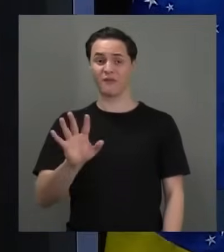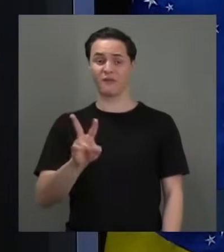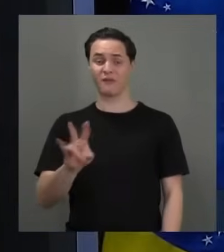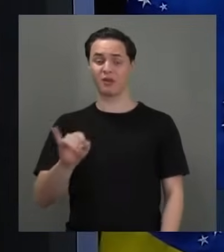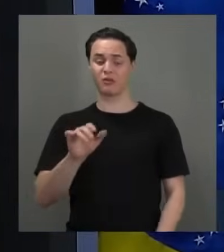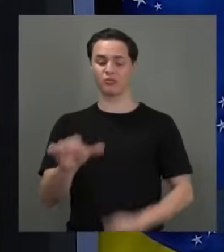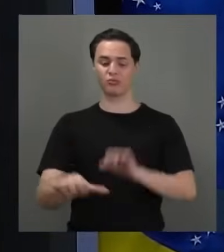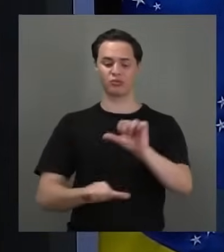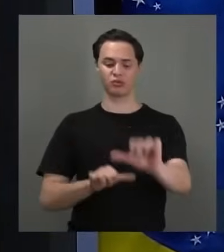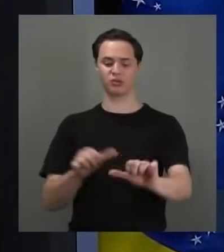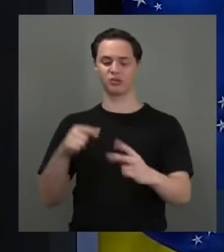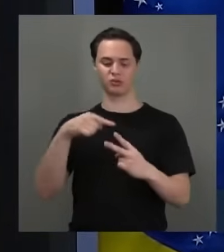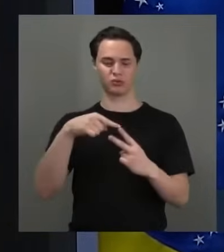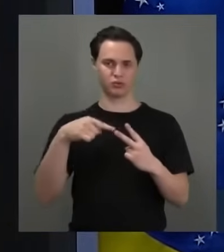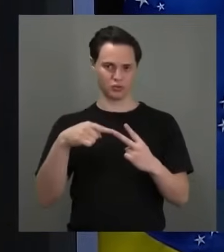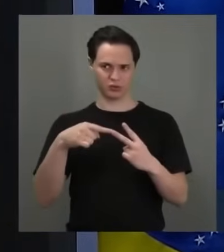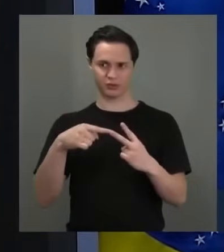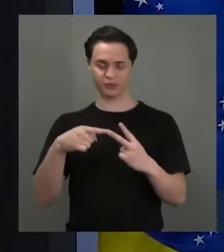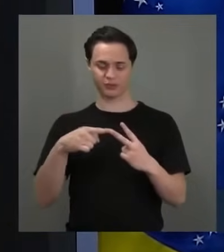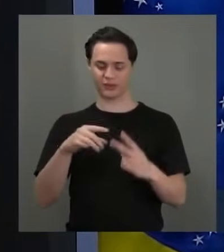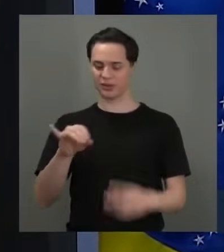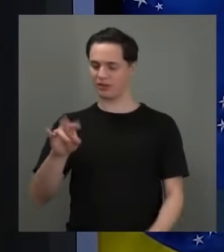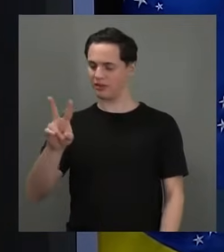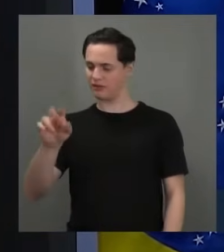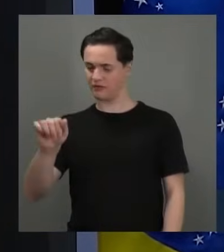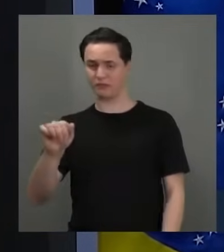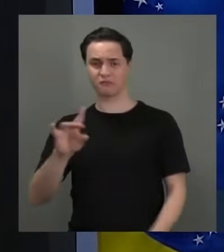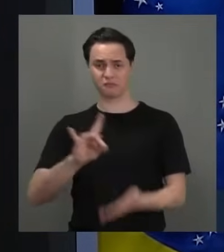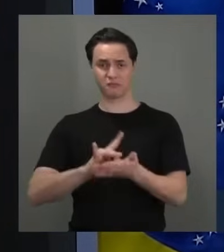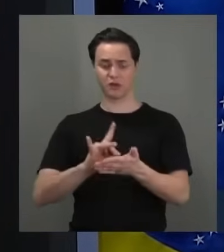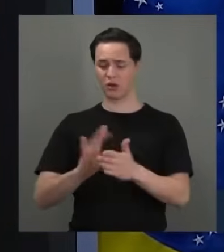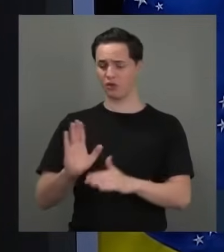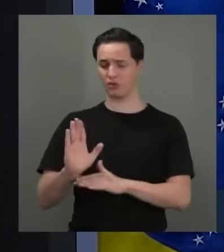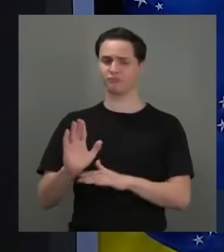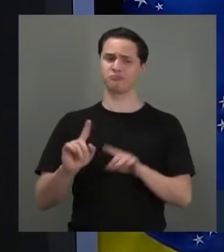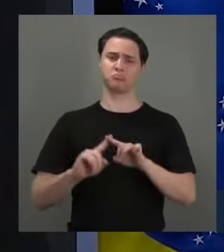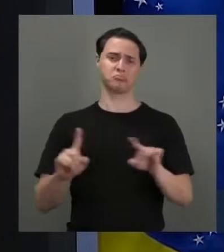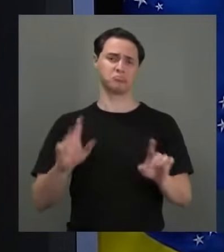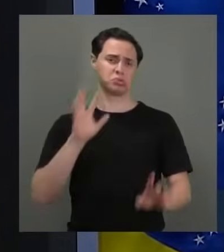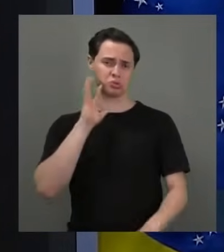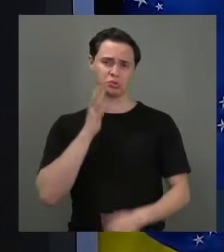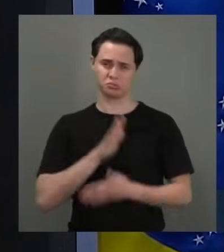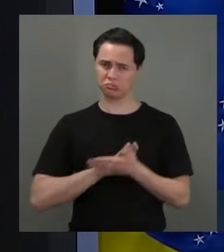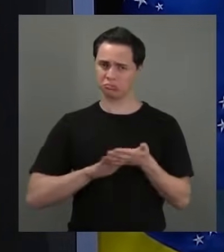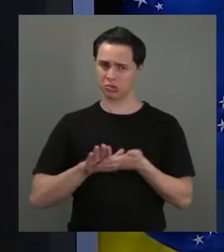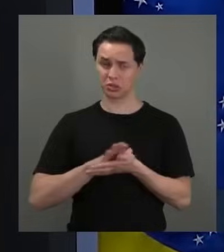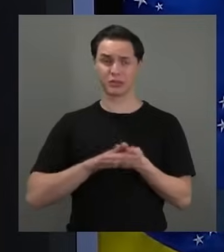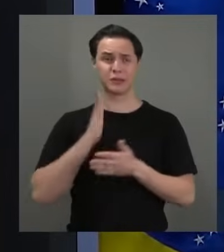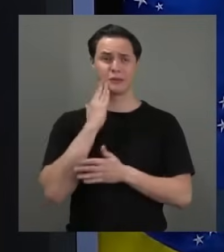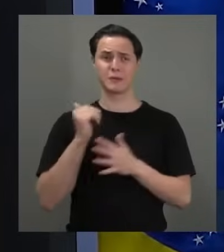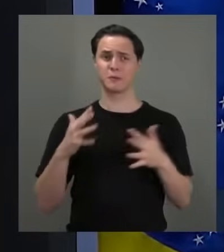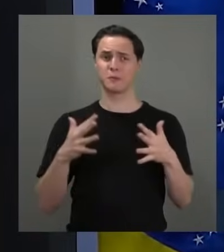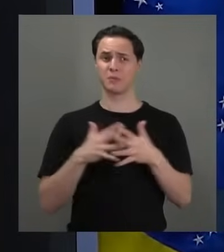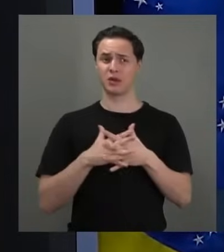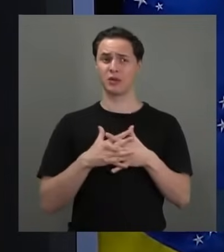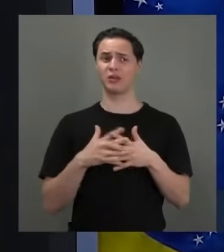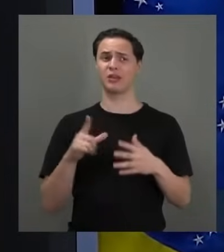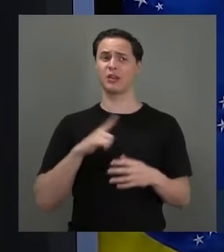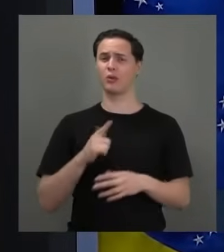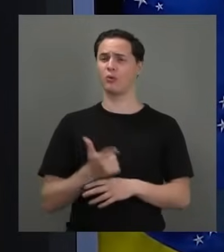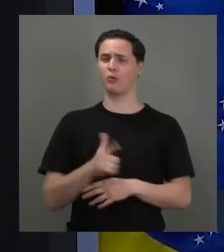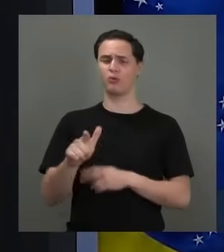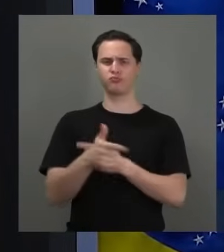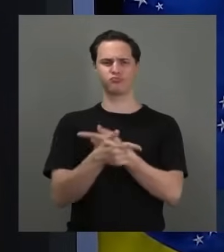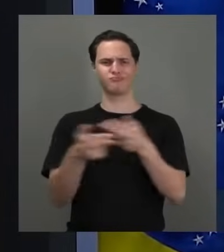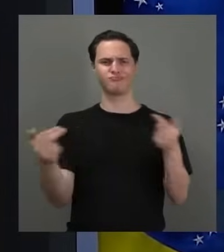2 impostos. O IVA realmente ajuda, mas isso não resolve nessa complexidade. Nós temos outros itens